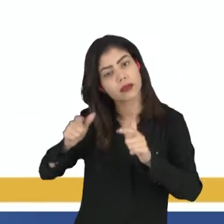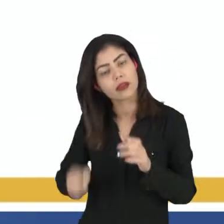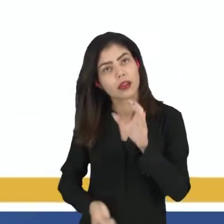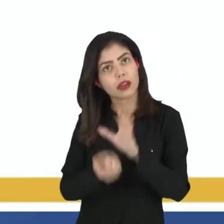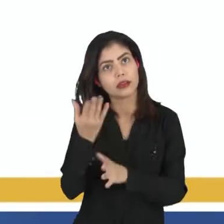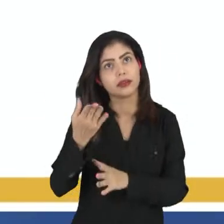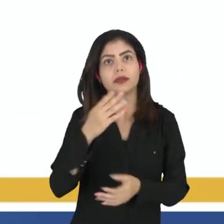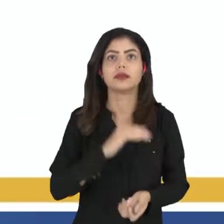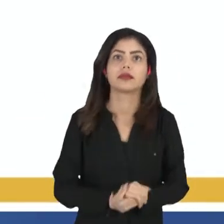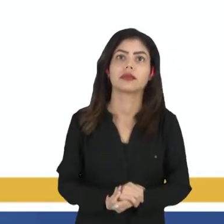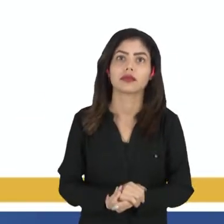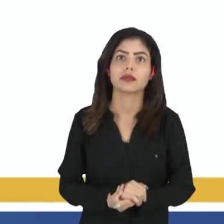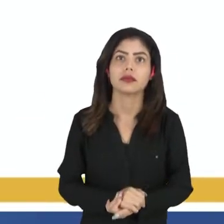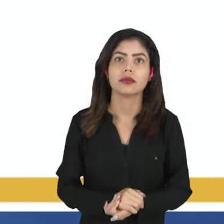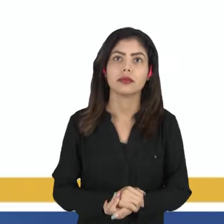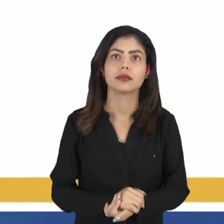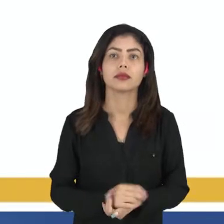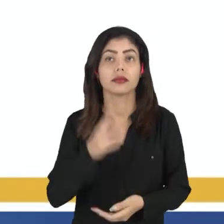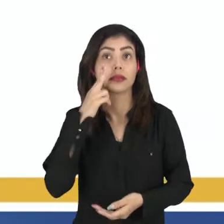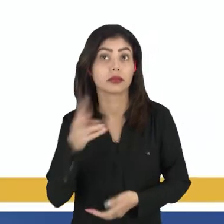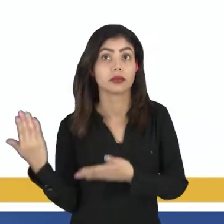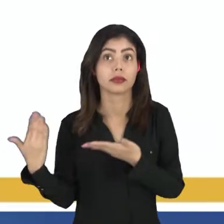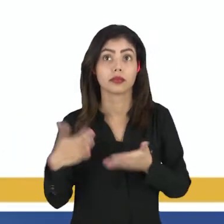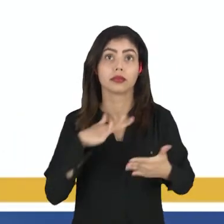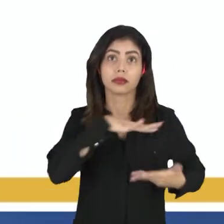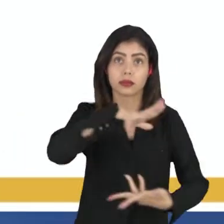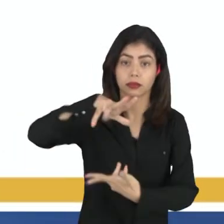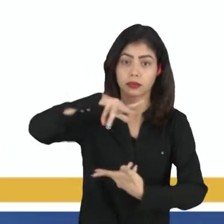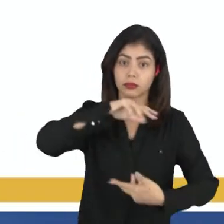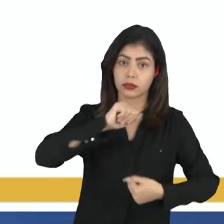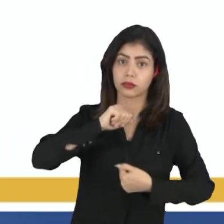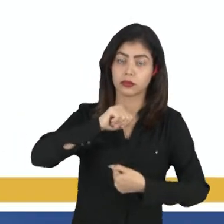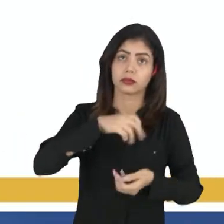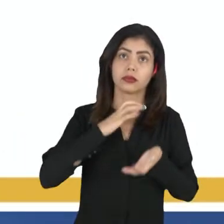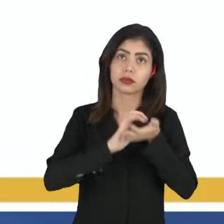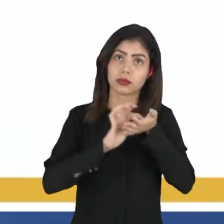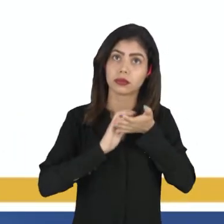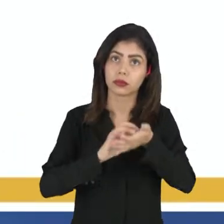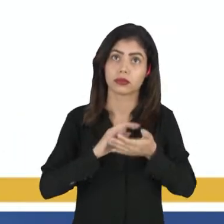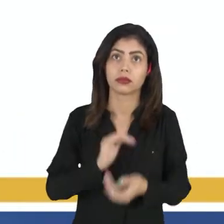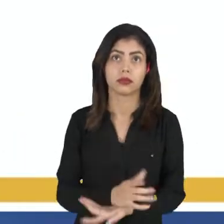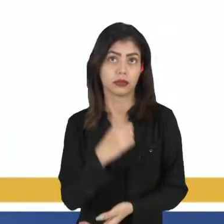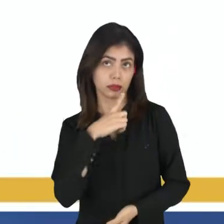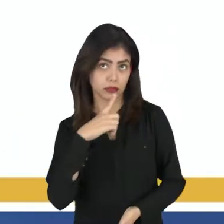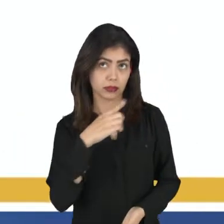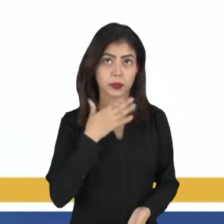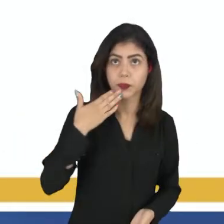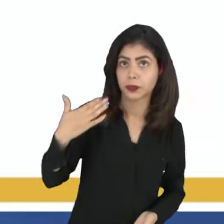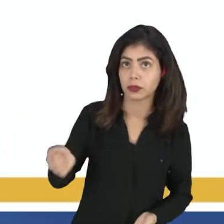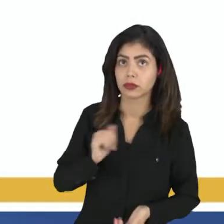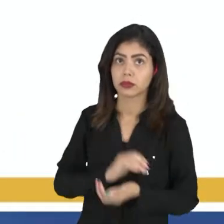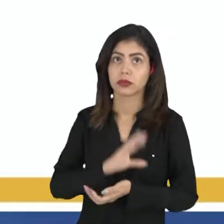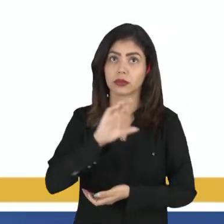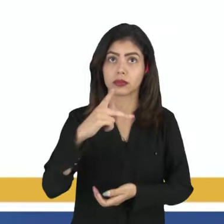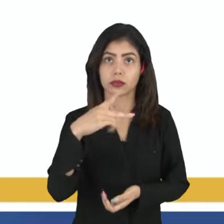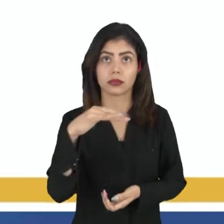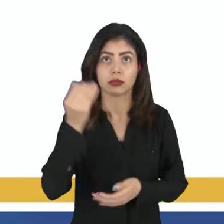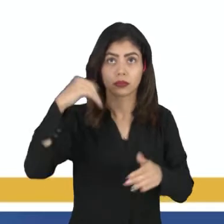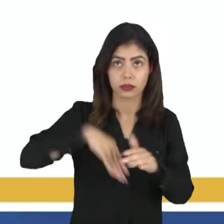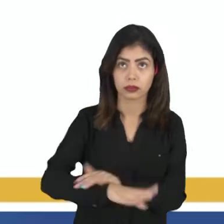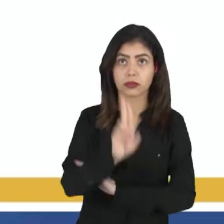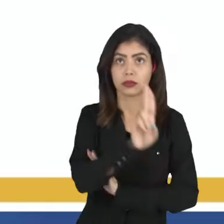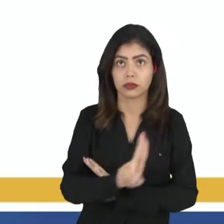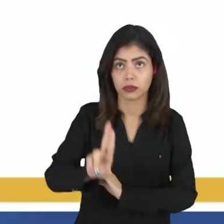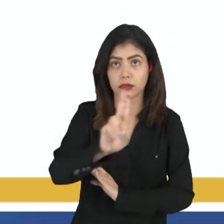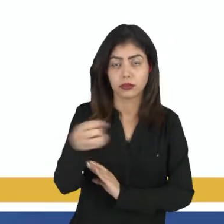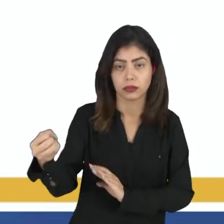experimentar um novo espaço para a criação, visto que, com a chegada do mundo digital, haveria uma melhora na